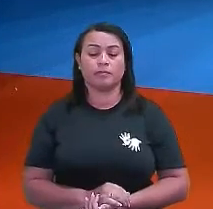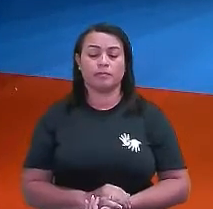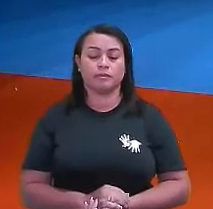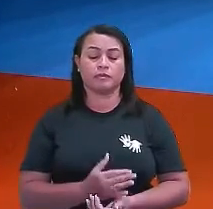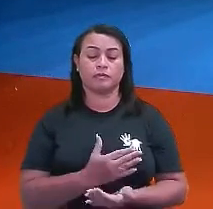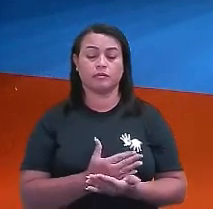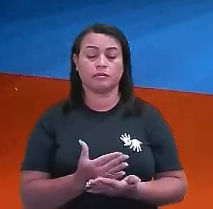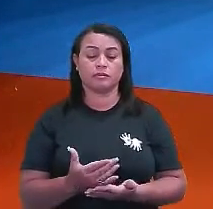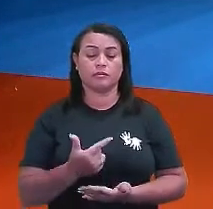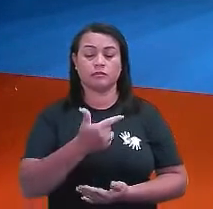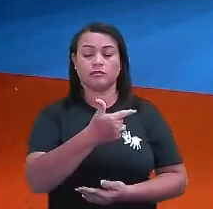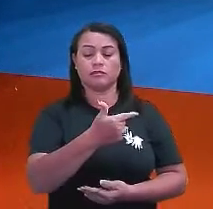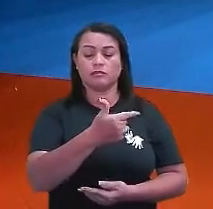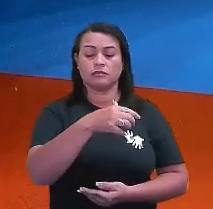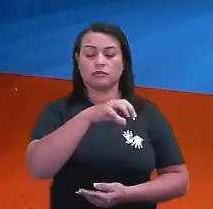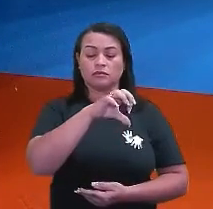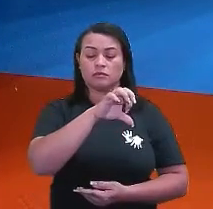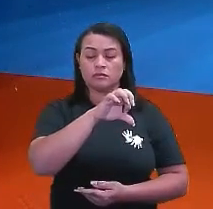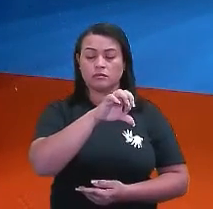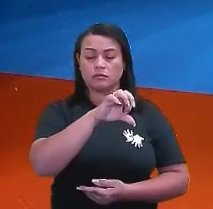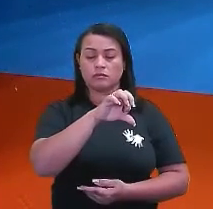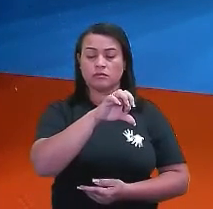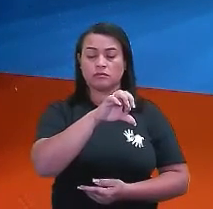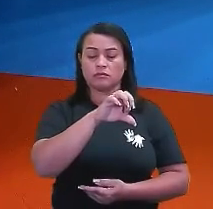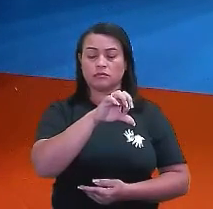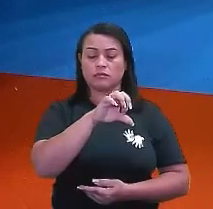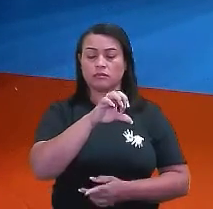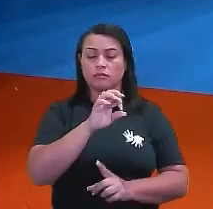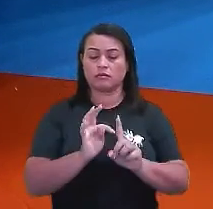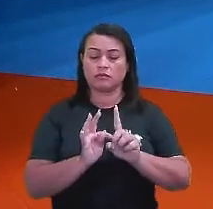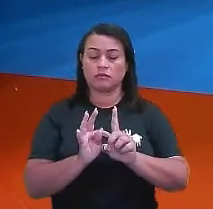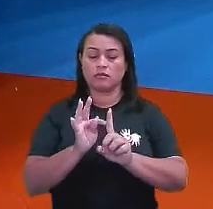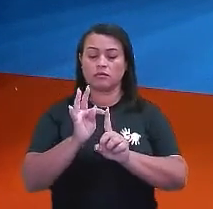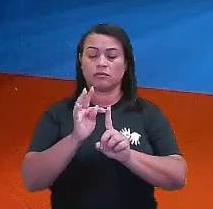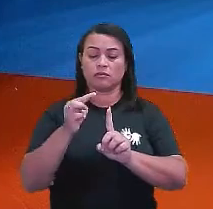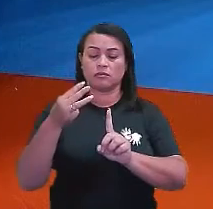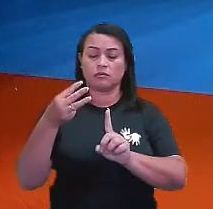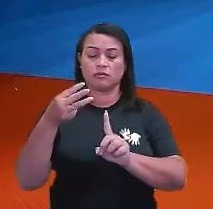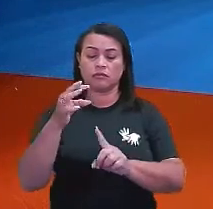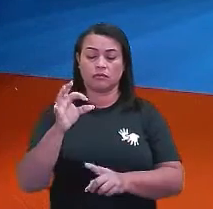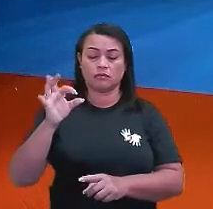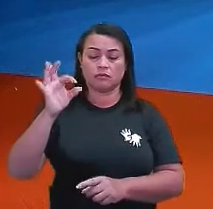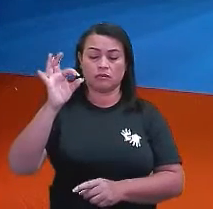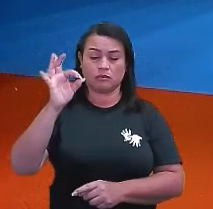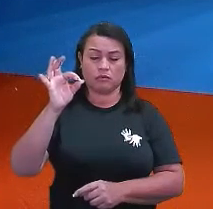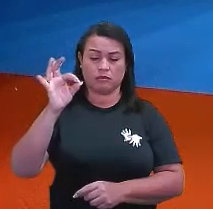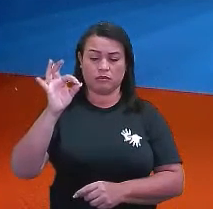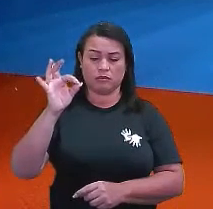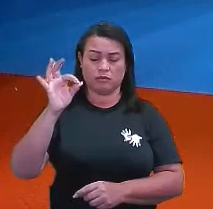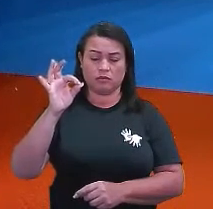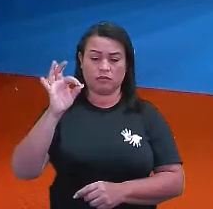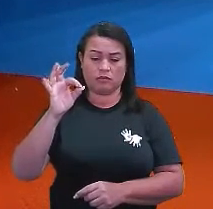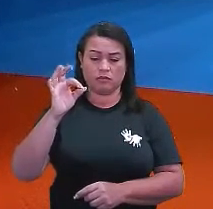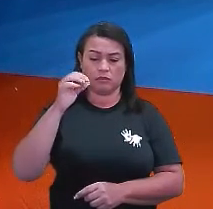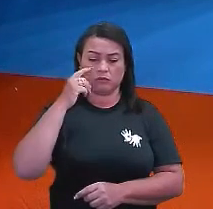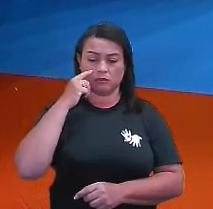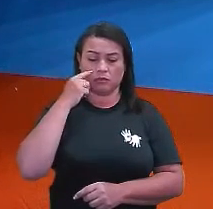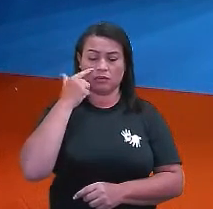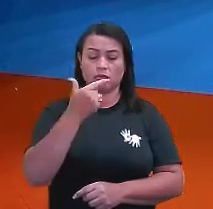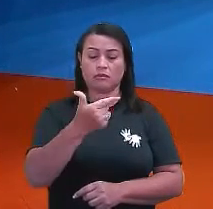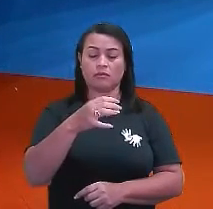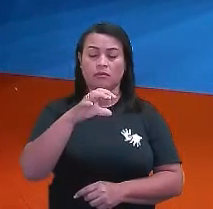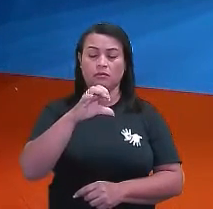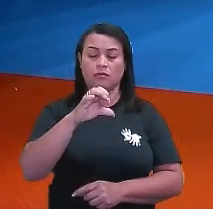começou com 29 e subiu 3 graus. Ó, se subiu, eu vou fazer